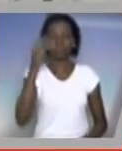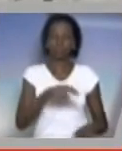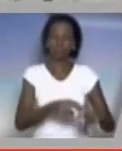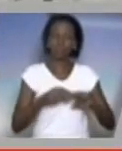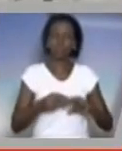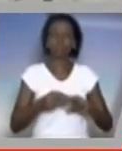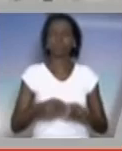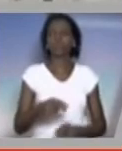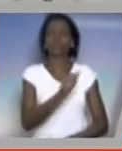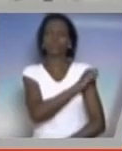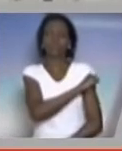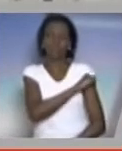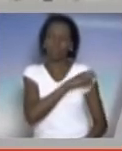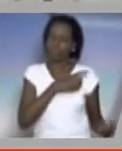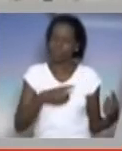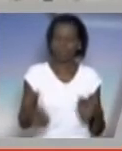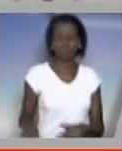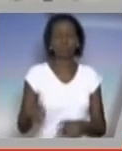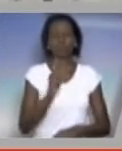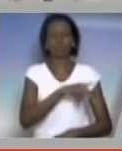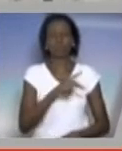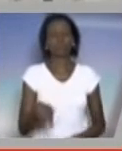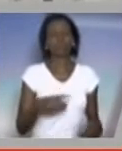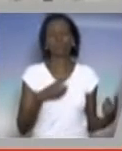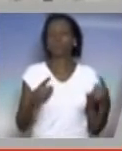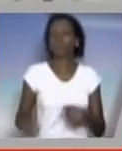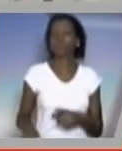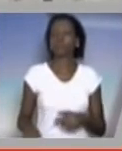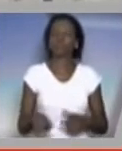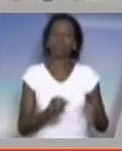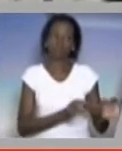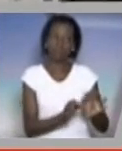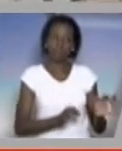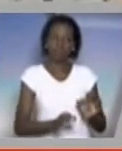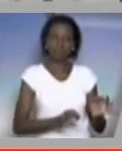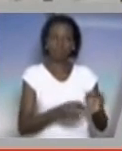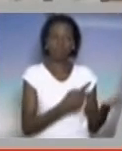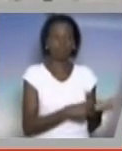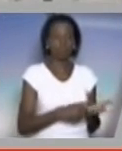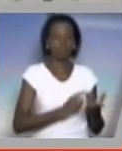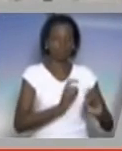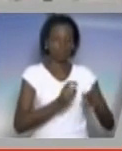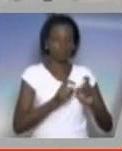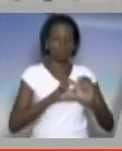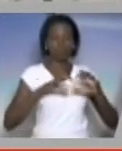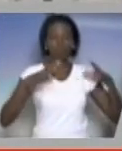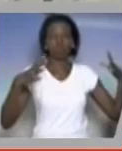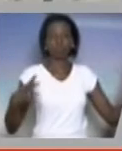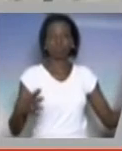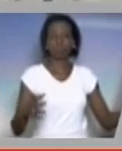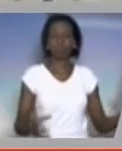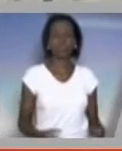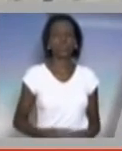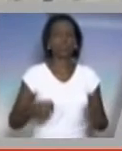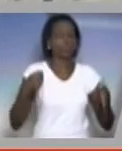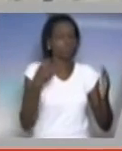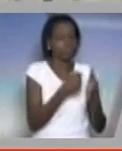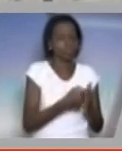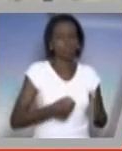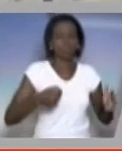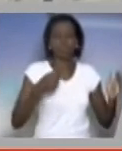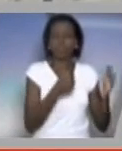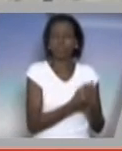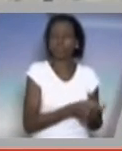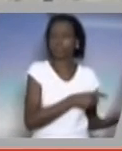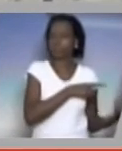professores vão realizar a assembleia para decidir os rumos de uma grande luta aqui em defesa da educação